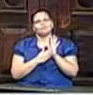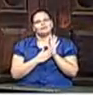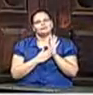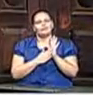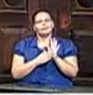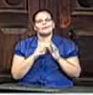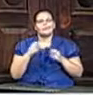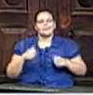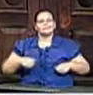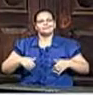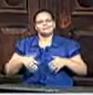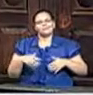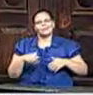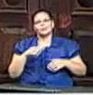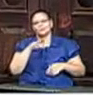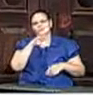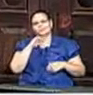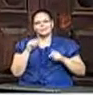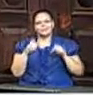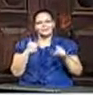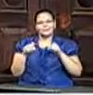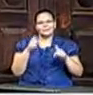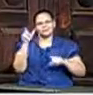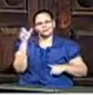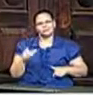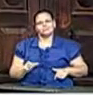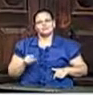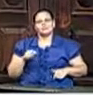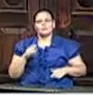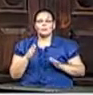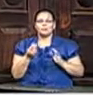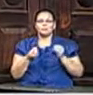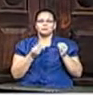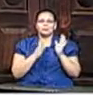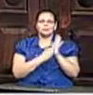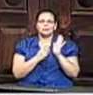classe trabalhadora, como se as propostas